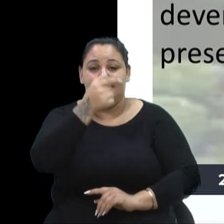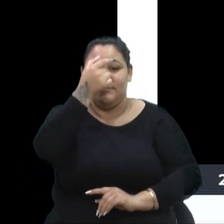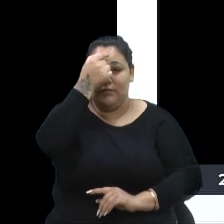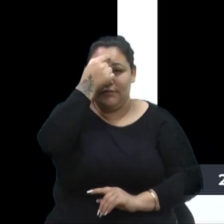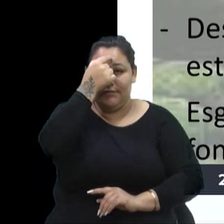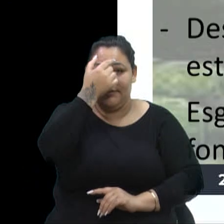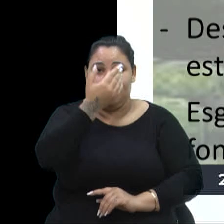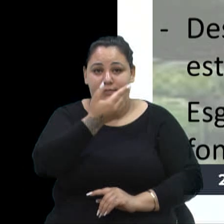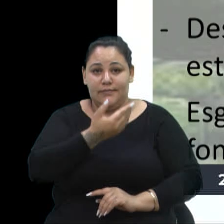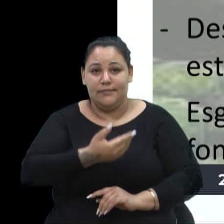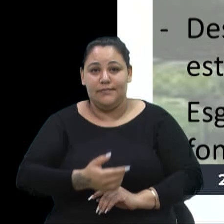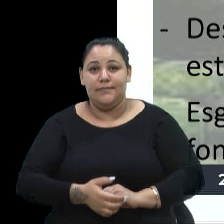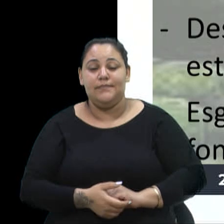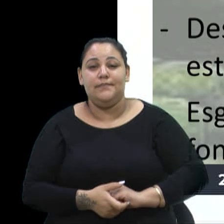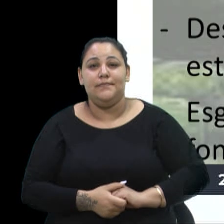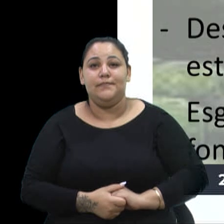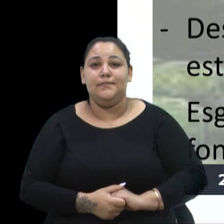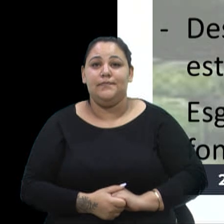passar.